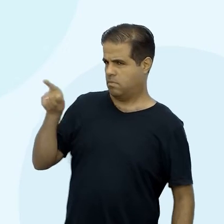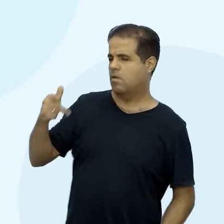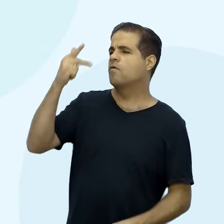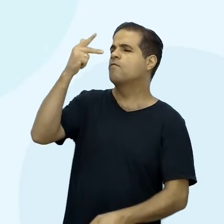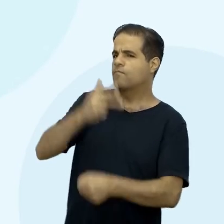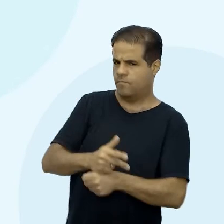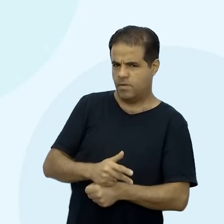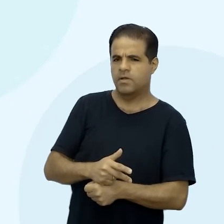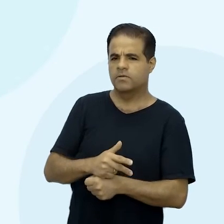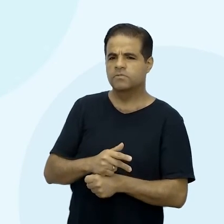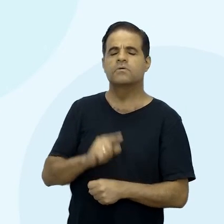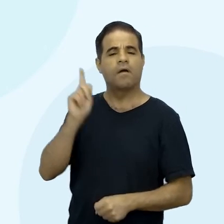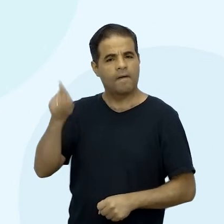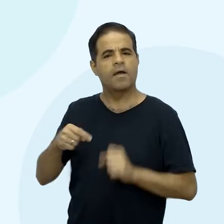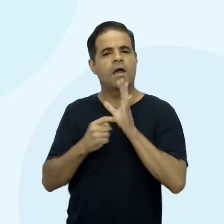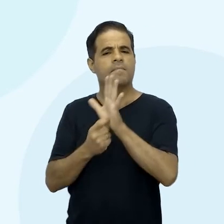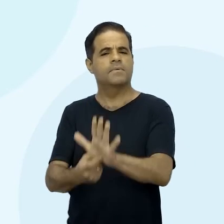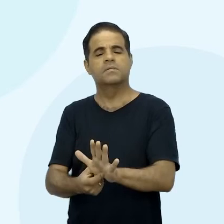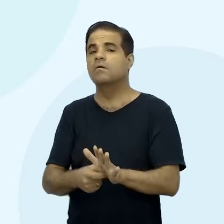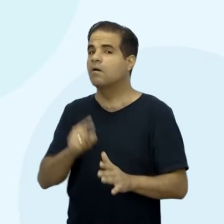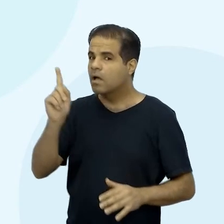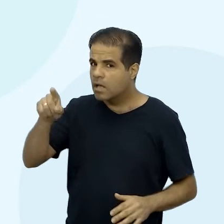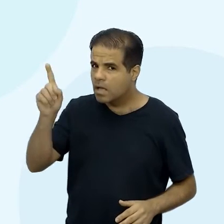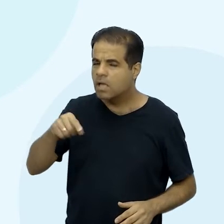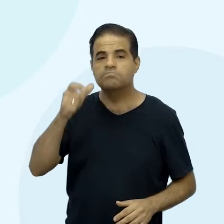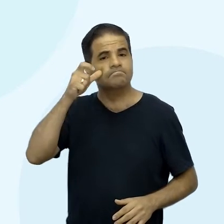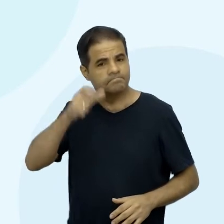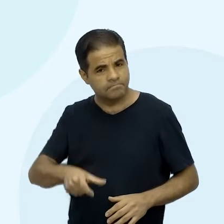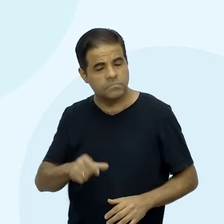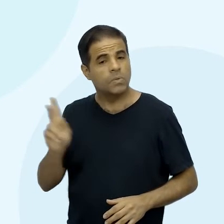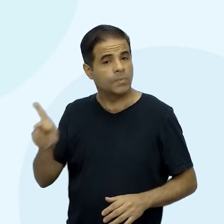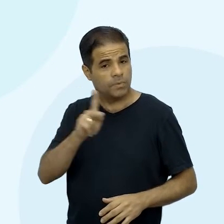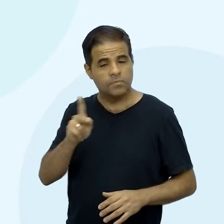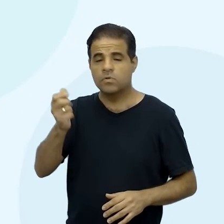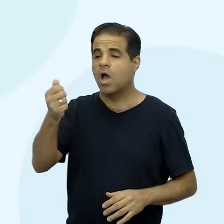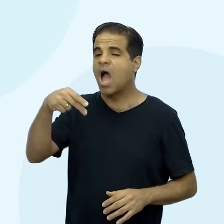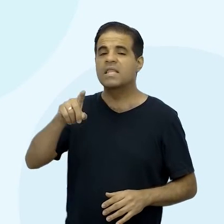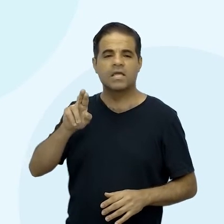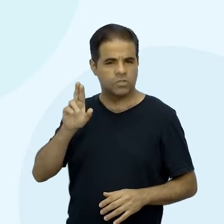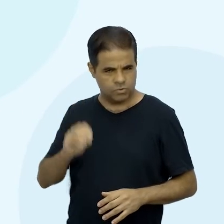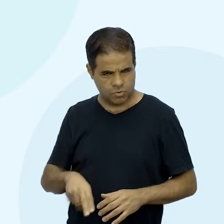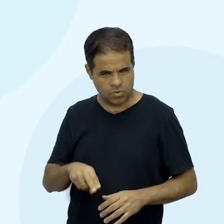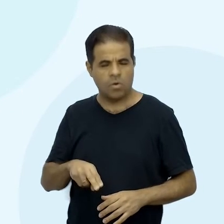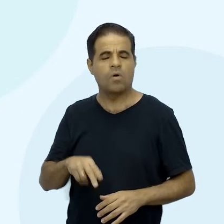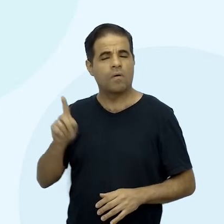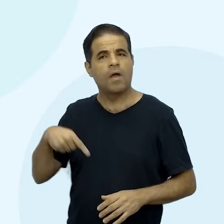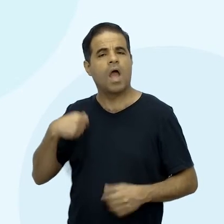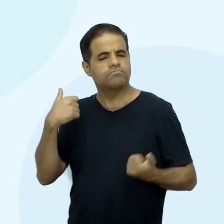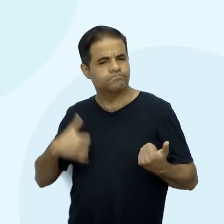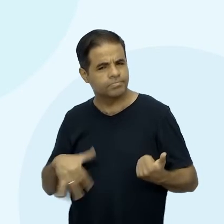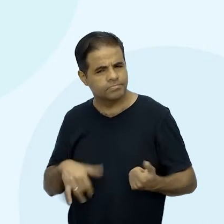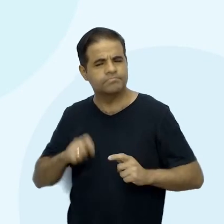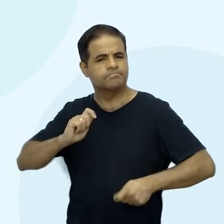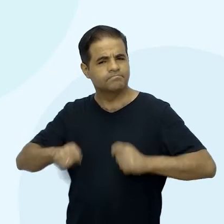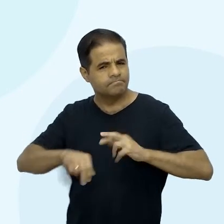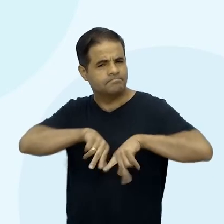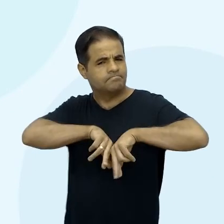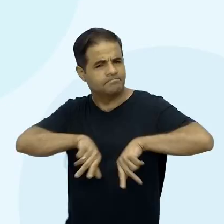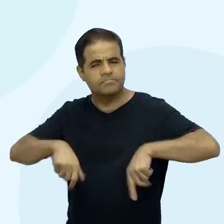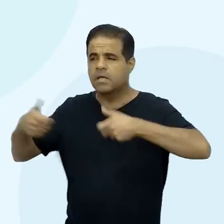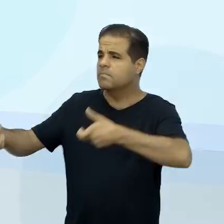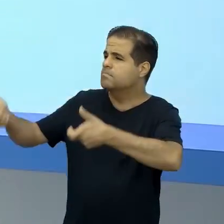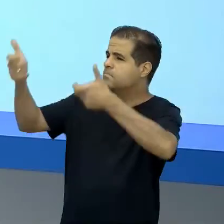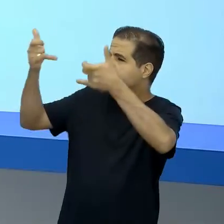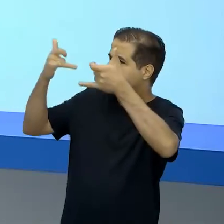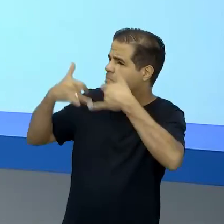vídeo dessa apresentação, é uma apresentação muito interessante. E o professor Anderson, que ele toca instrumentos musicais, ele estava me explicando